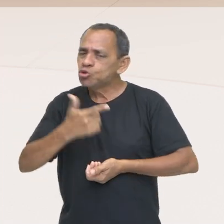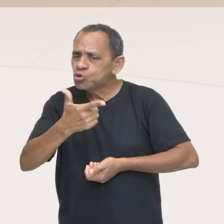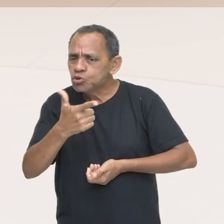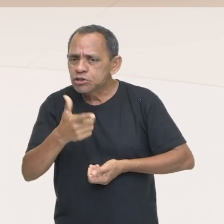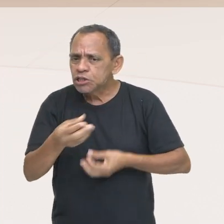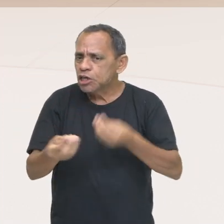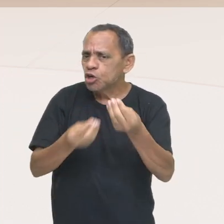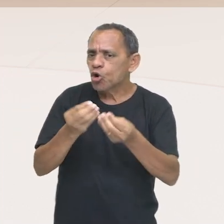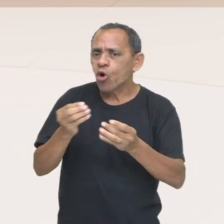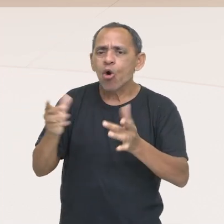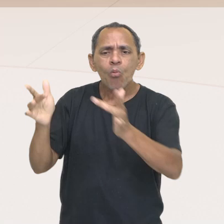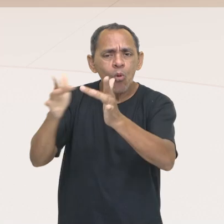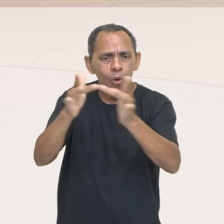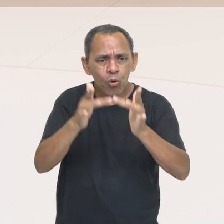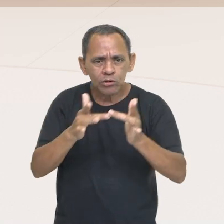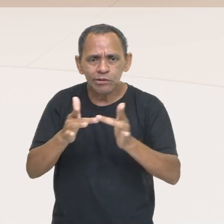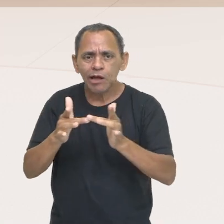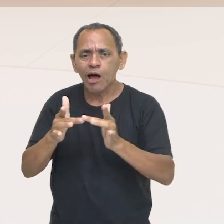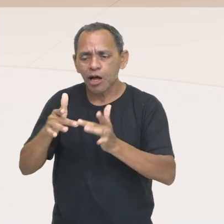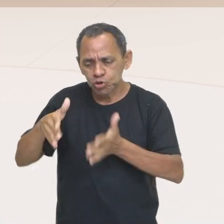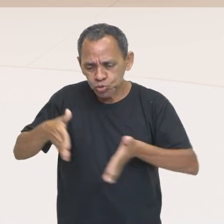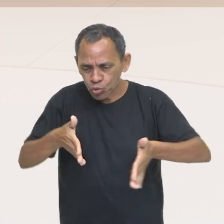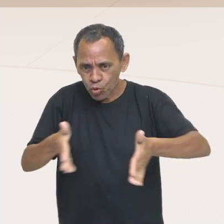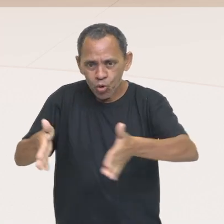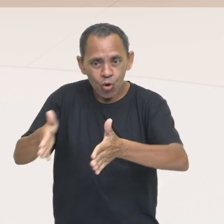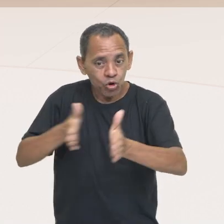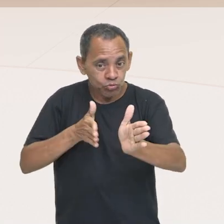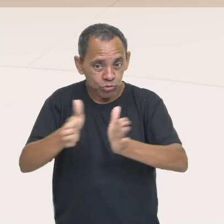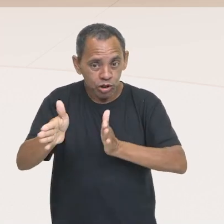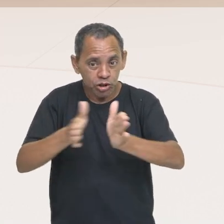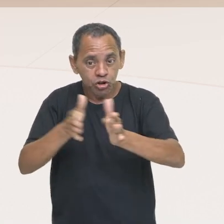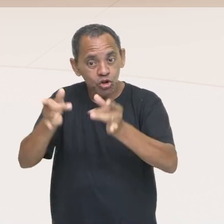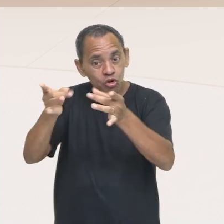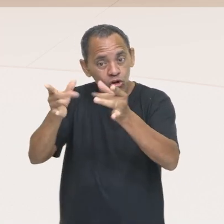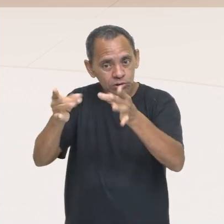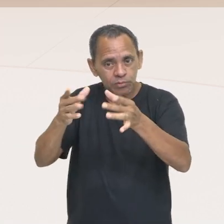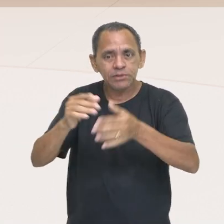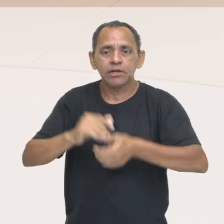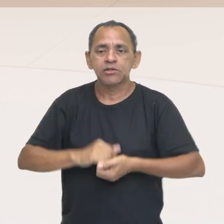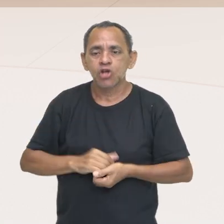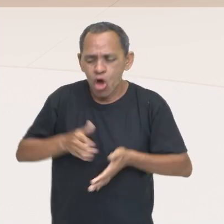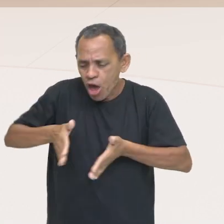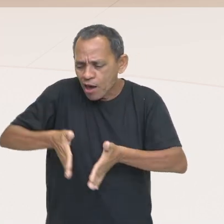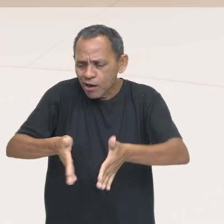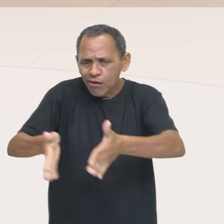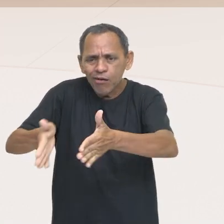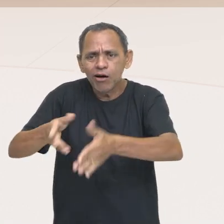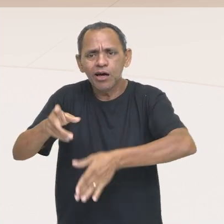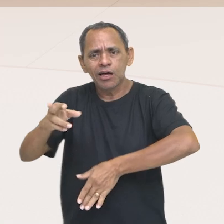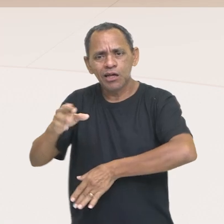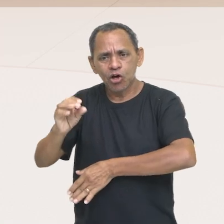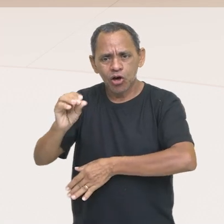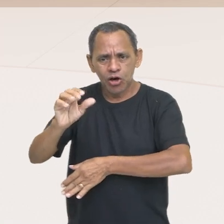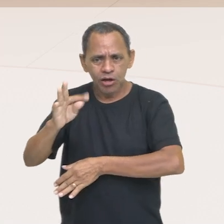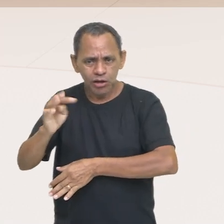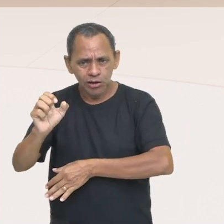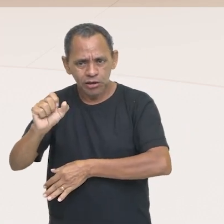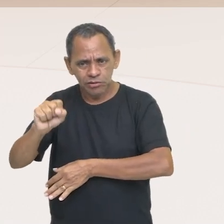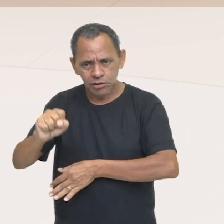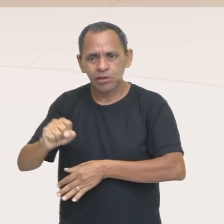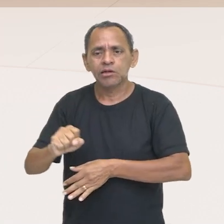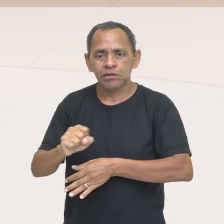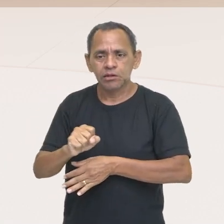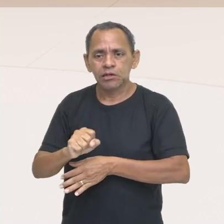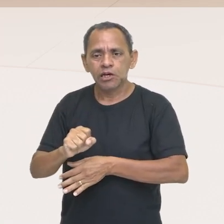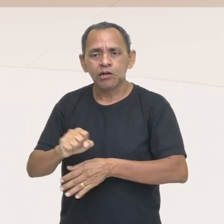os contatos e as rotas comerciais, tá bom? Então, essa questão do